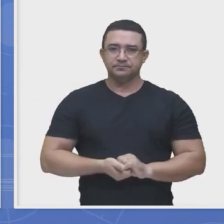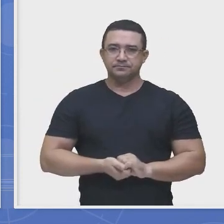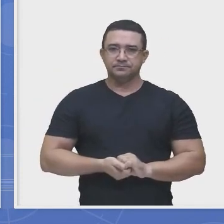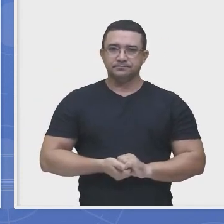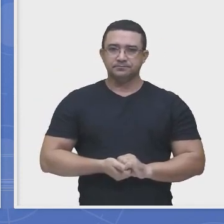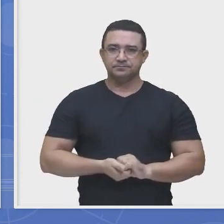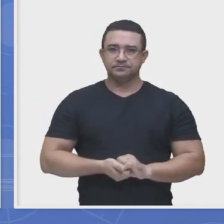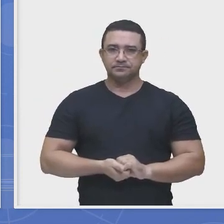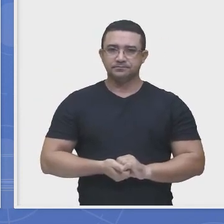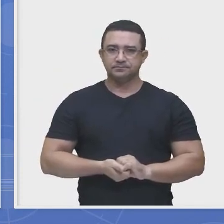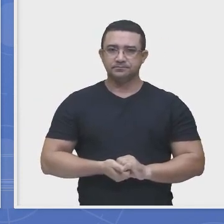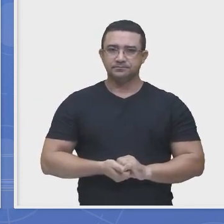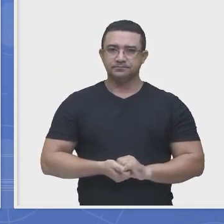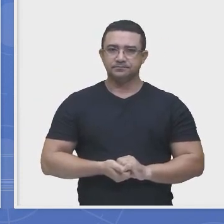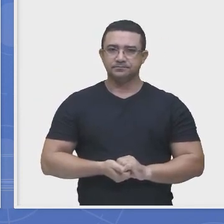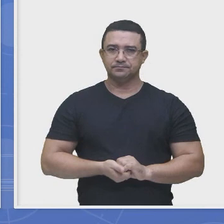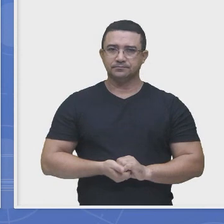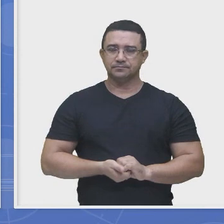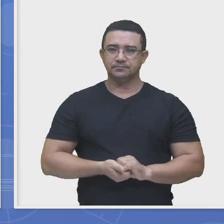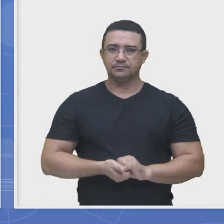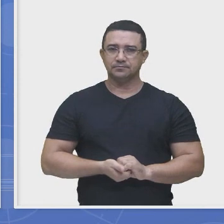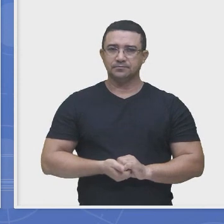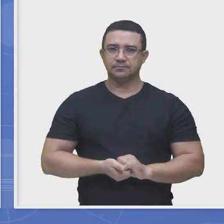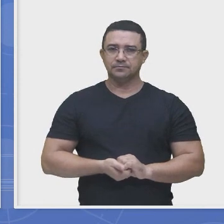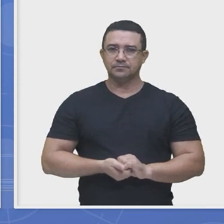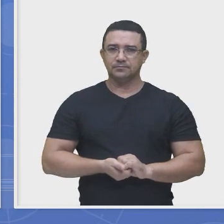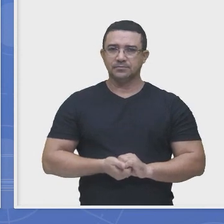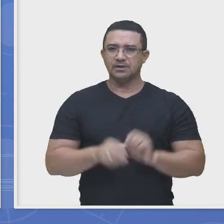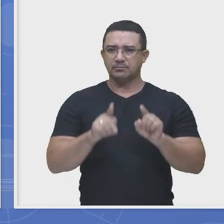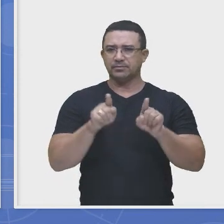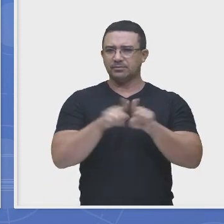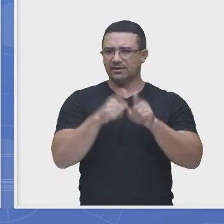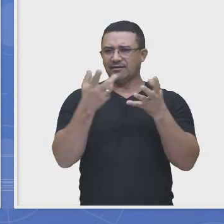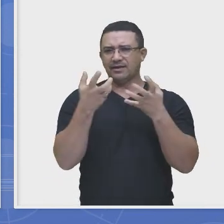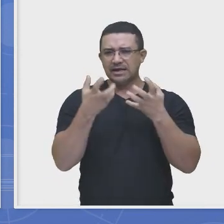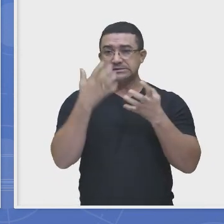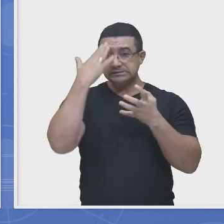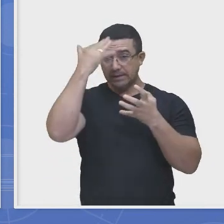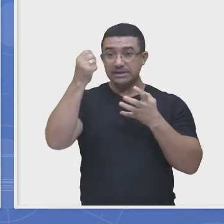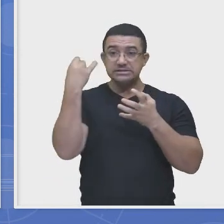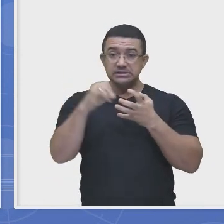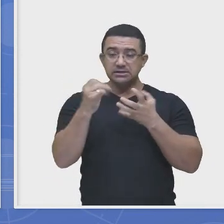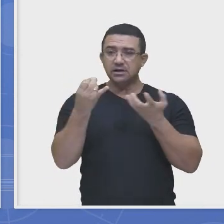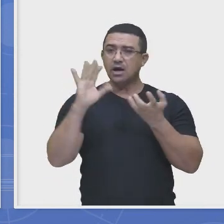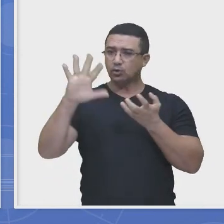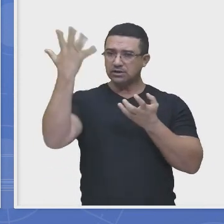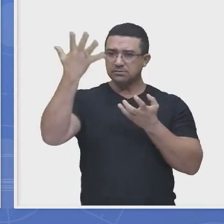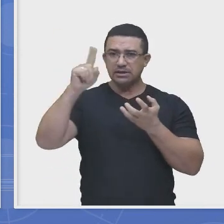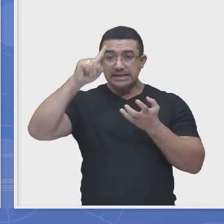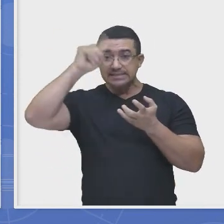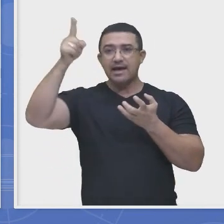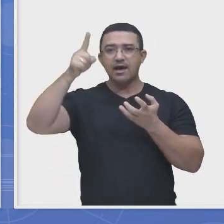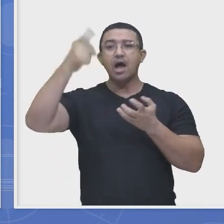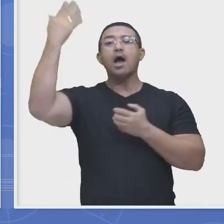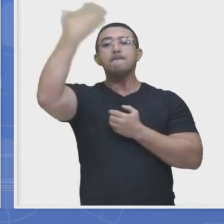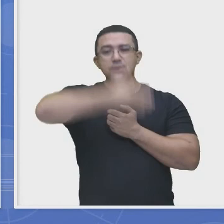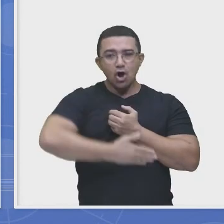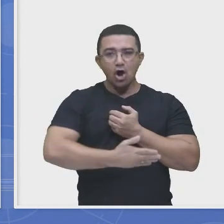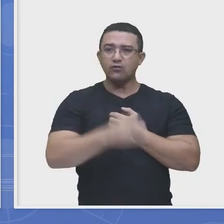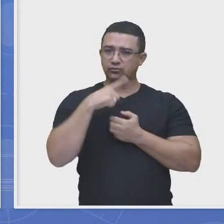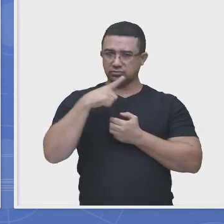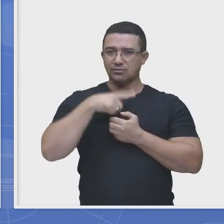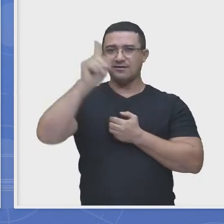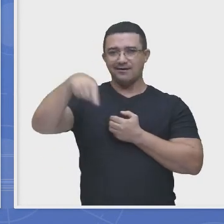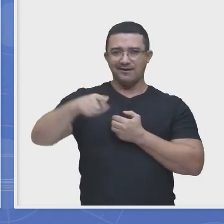provas e exemplos, né? Quer-se chegar a determinado fato, a determinada ideia, se comprovar determinada ideia.